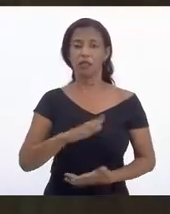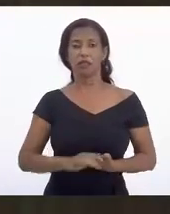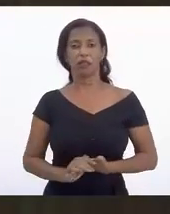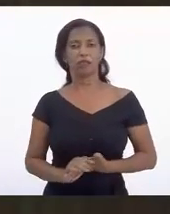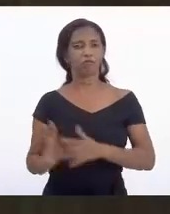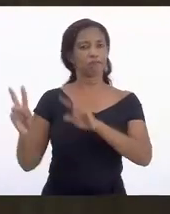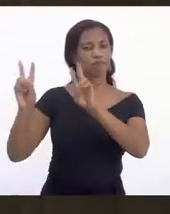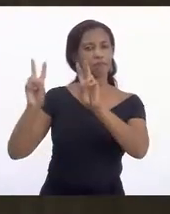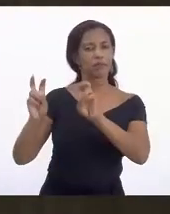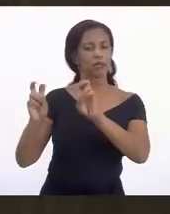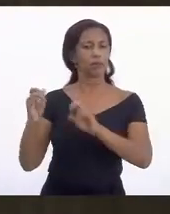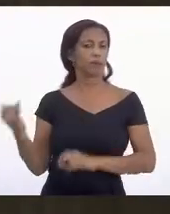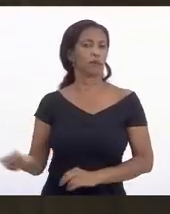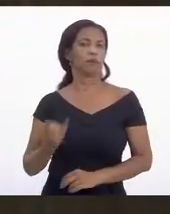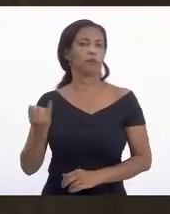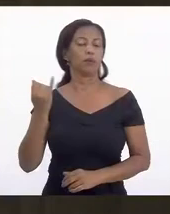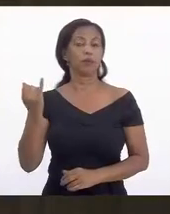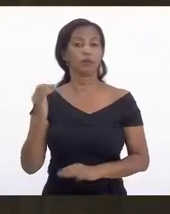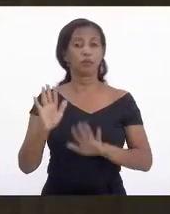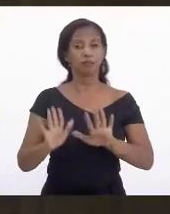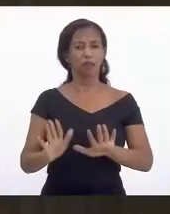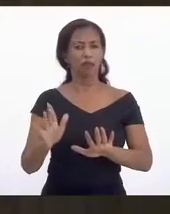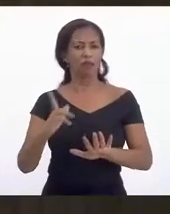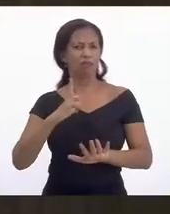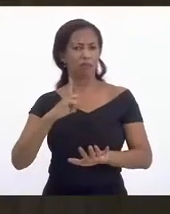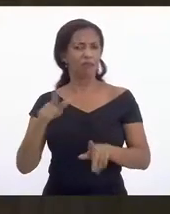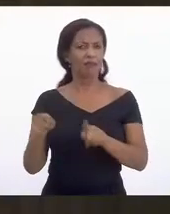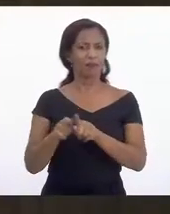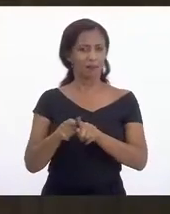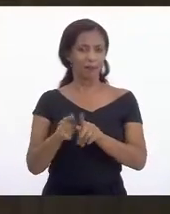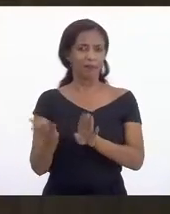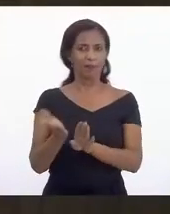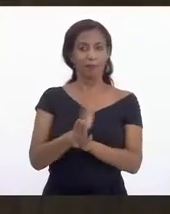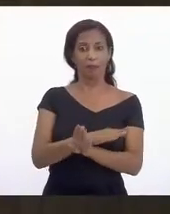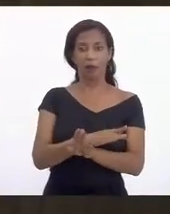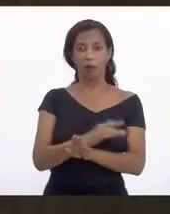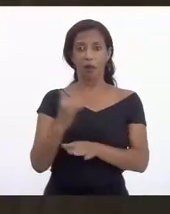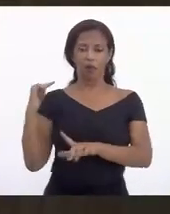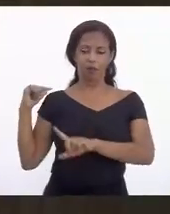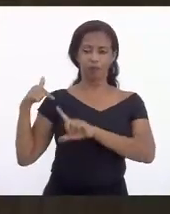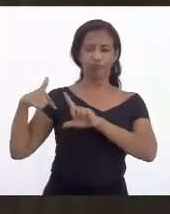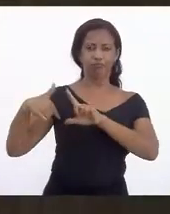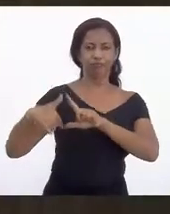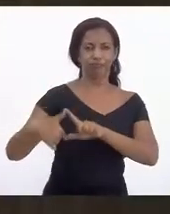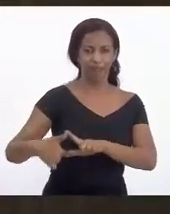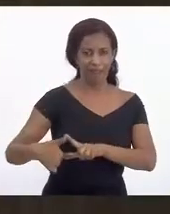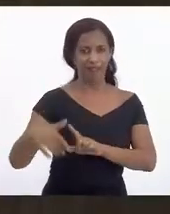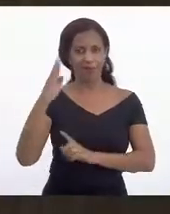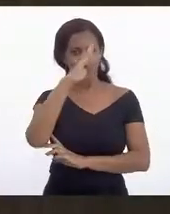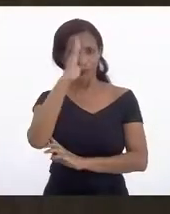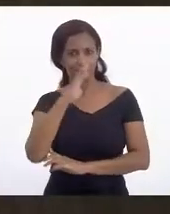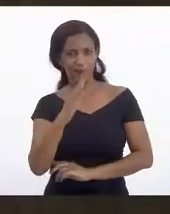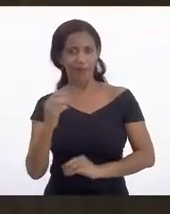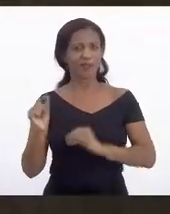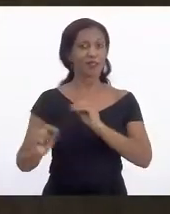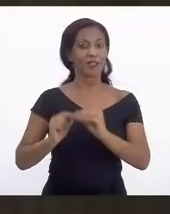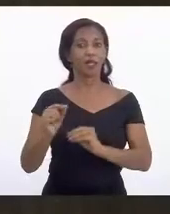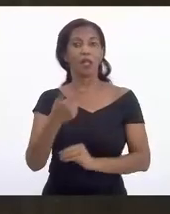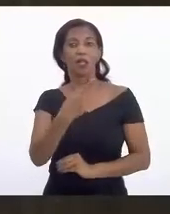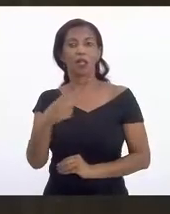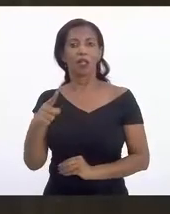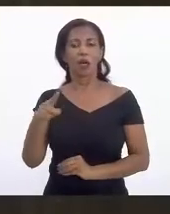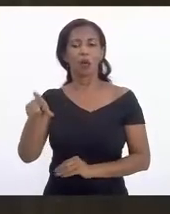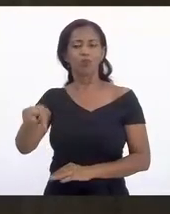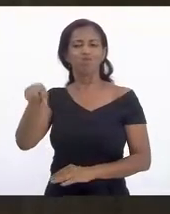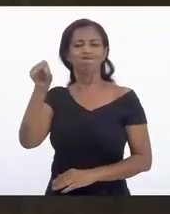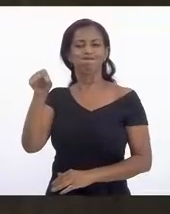esse tema tão importante. Mas a gente tem também, por outro lado, uma tradição muito nefasta no Brasil de não